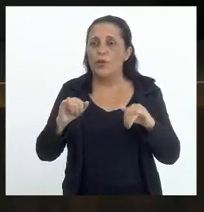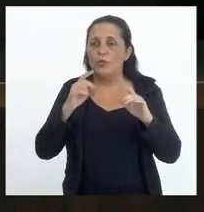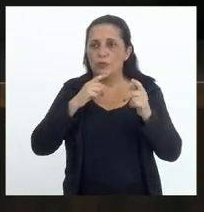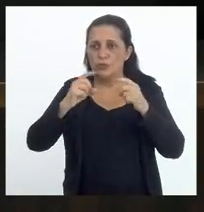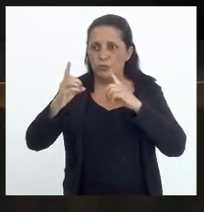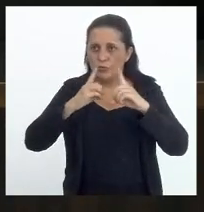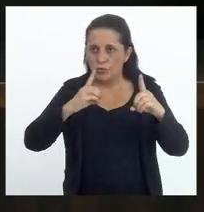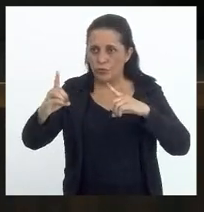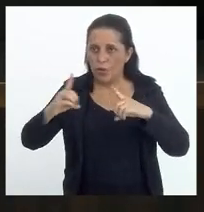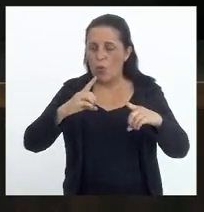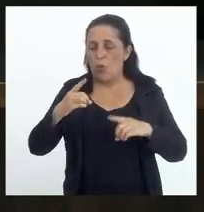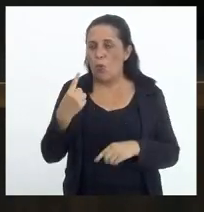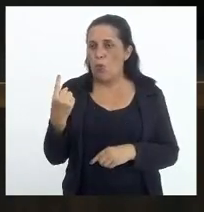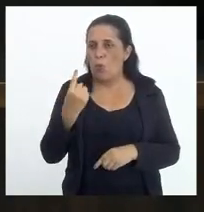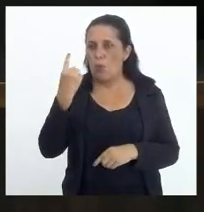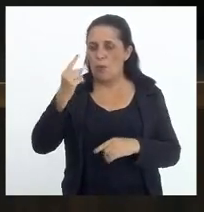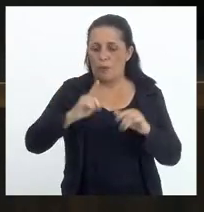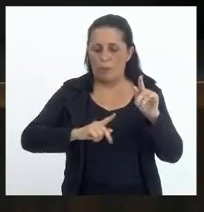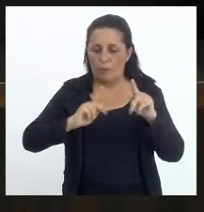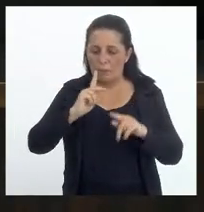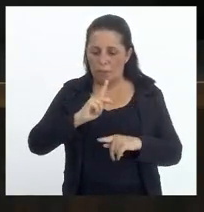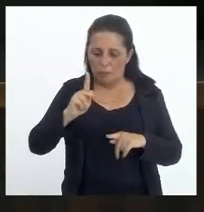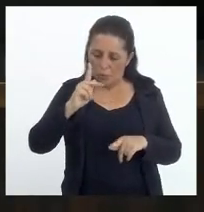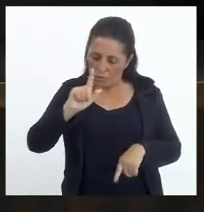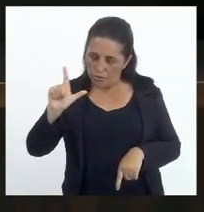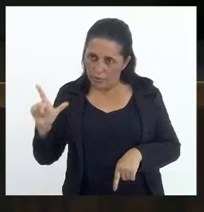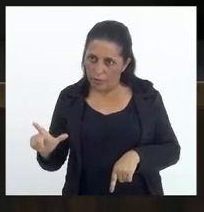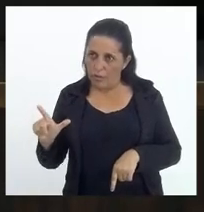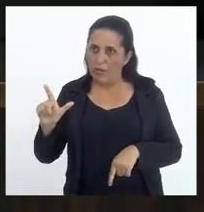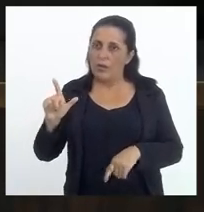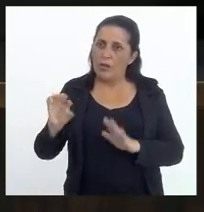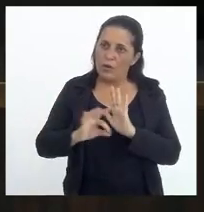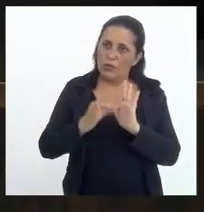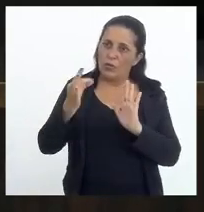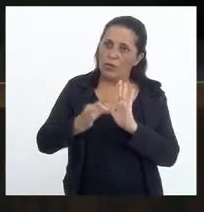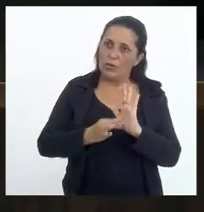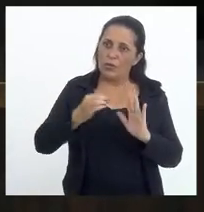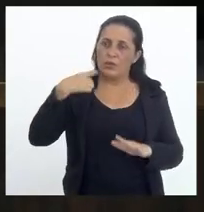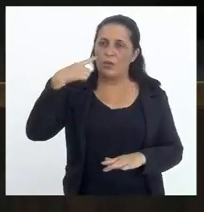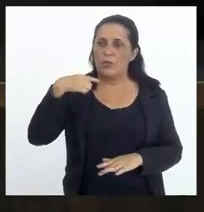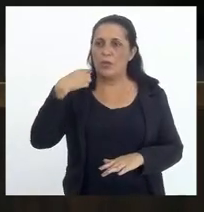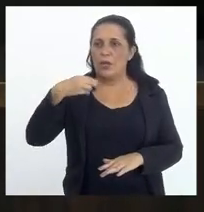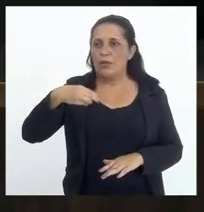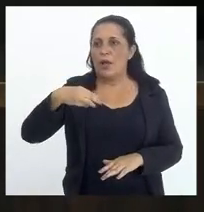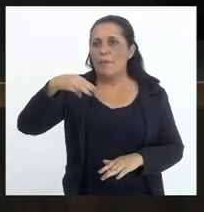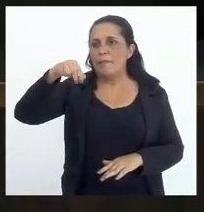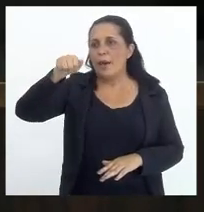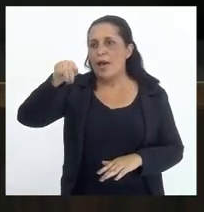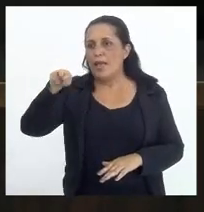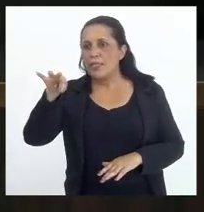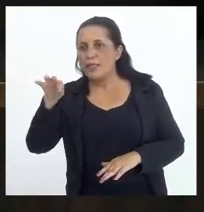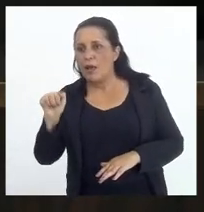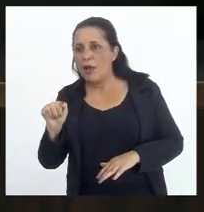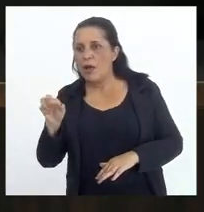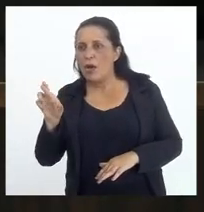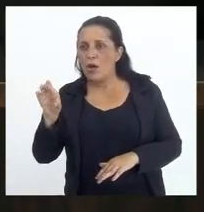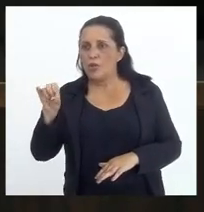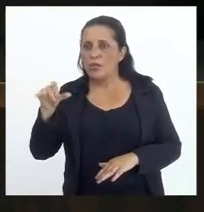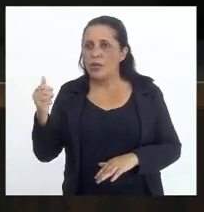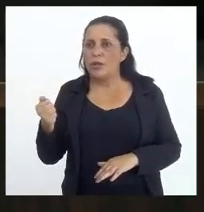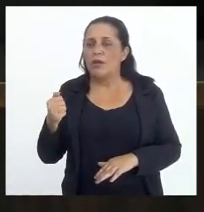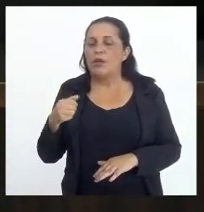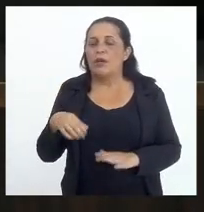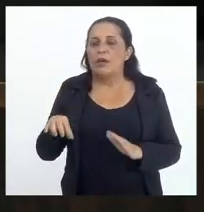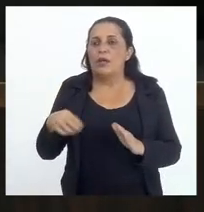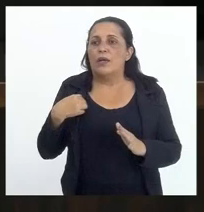lei 2843 de 17, de autoria da deputada Marta Rocha, que isenta de pagamento de taxa de inscrição em concurso público,